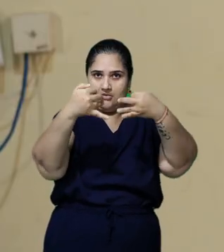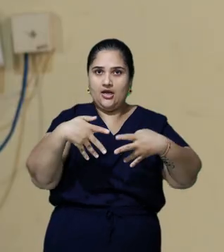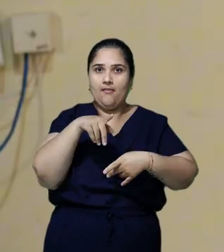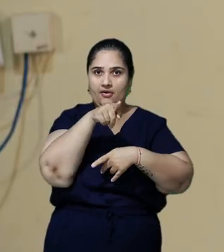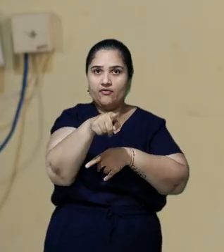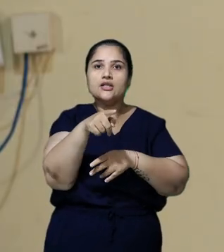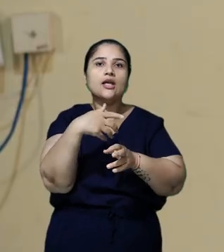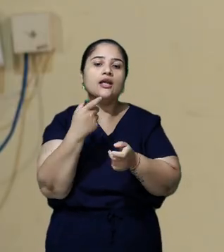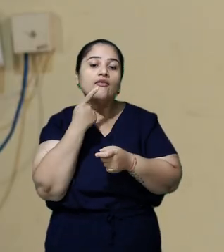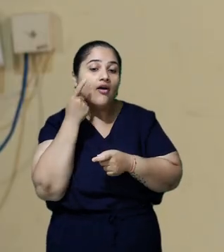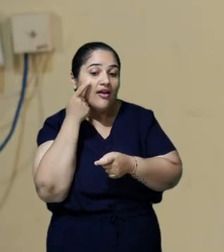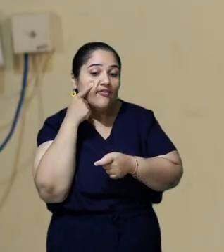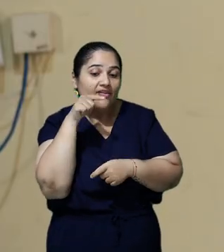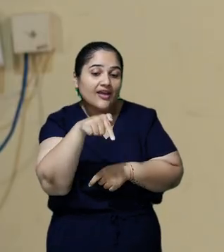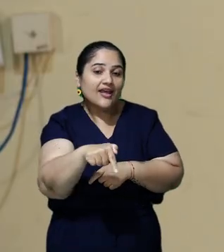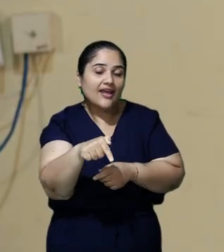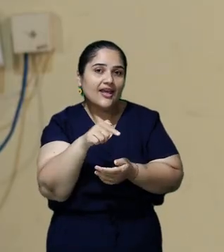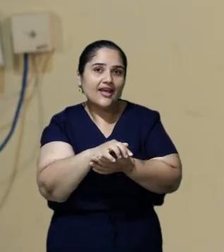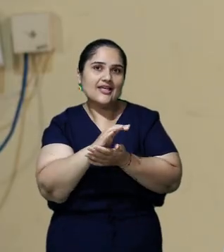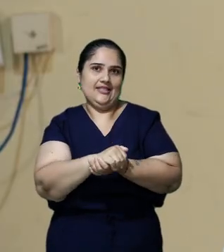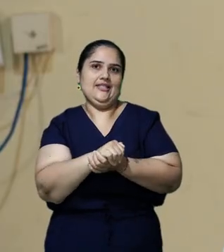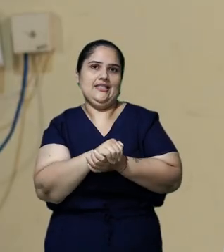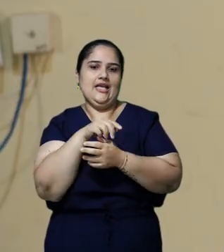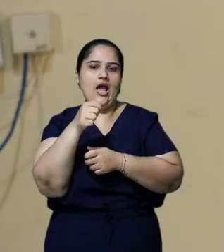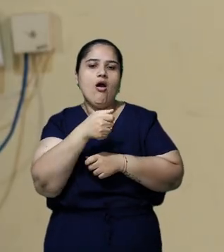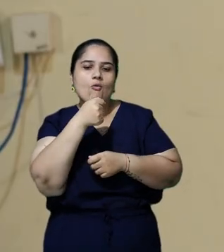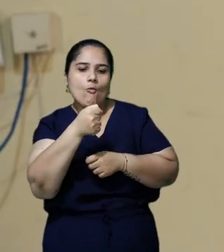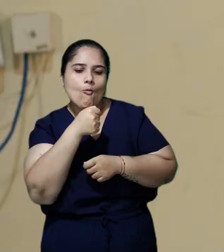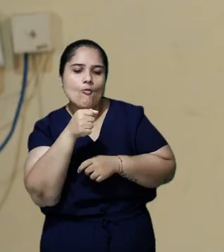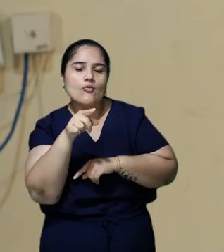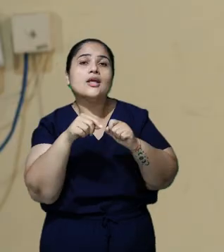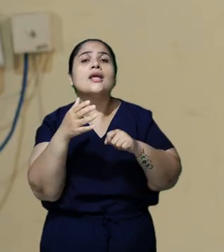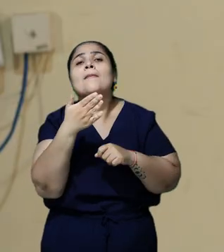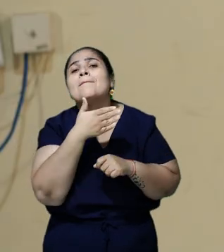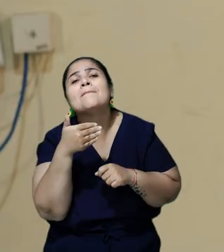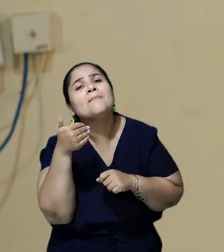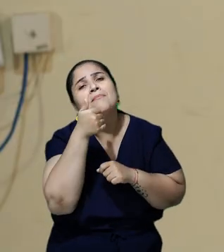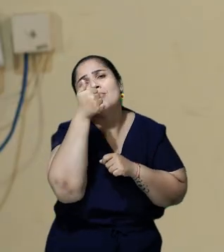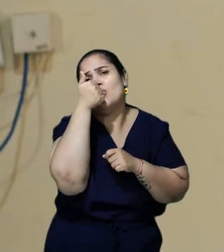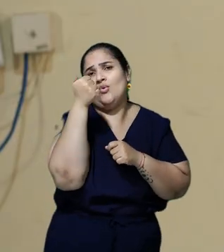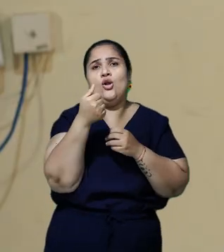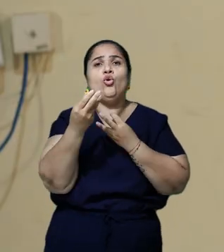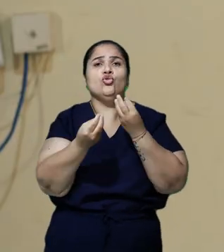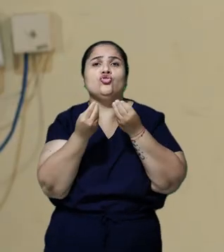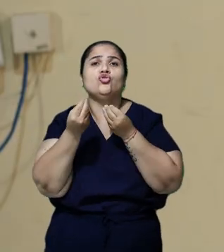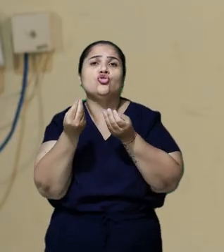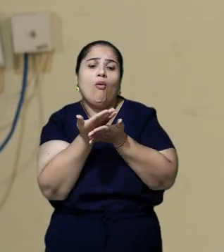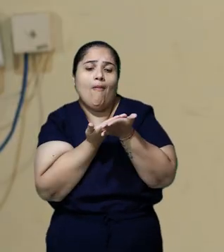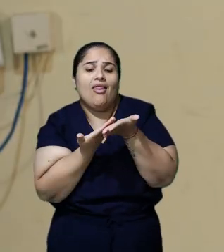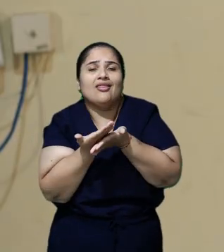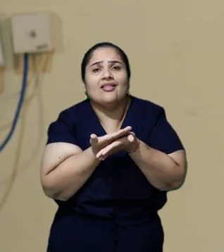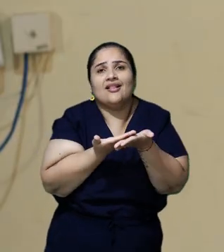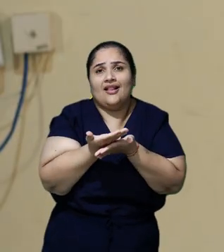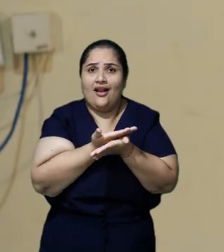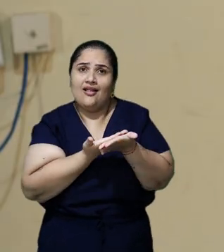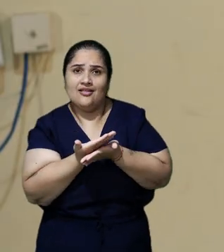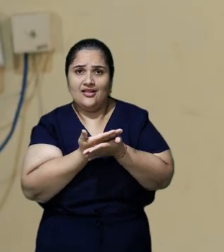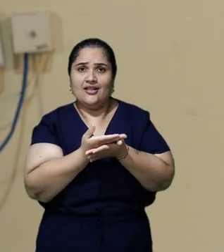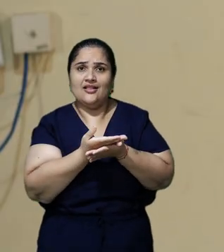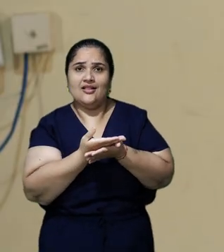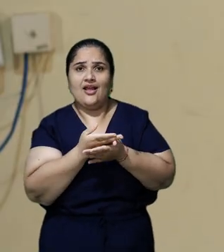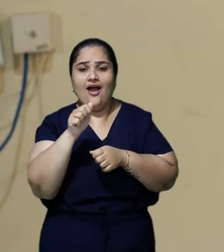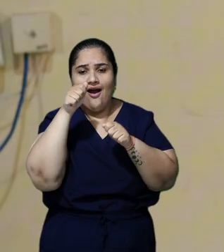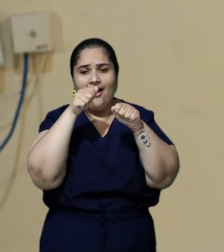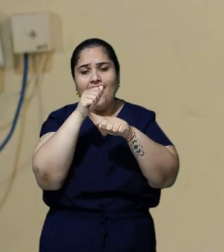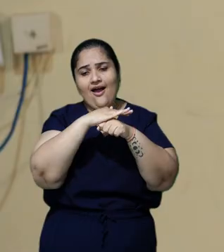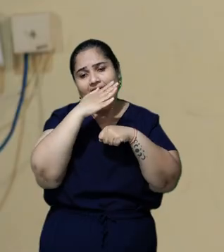documentário que a melhor forma de tratar as pessoas, principalmente as crianças autistas, é